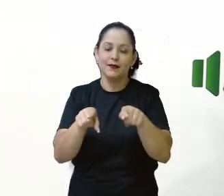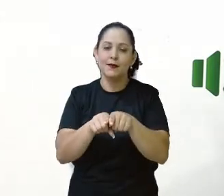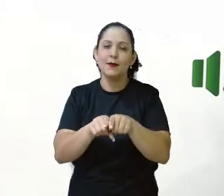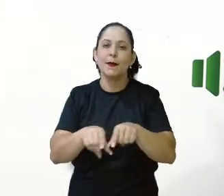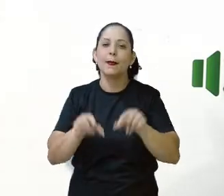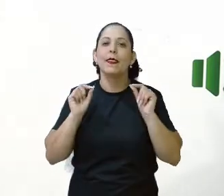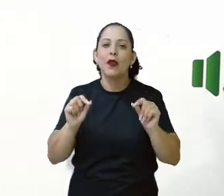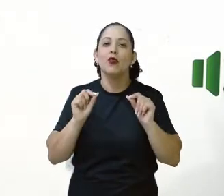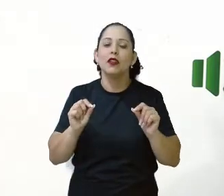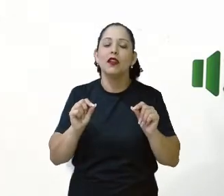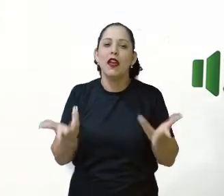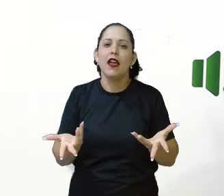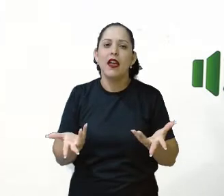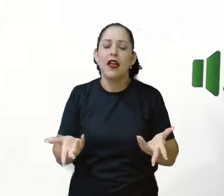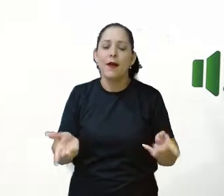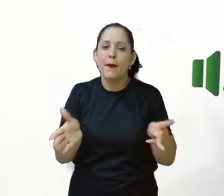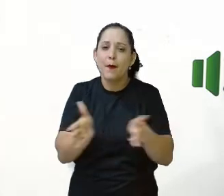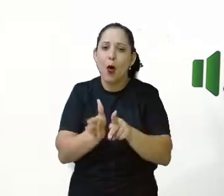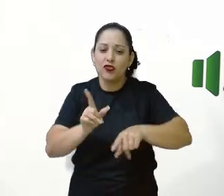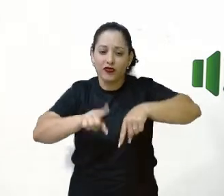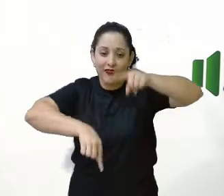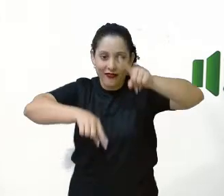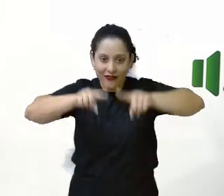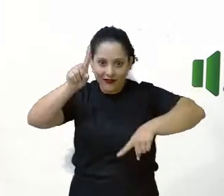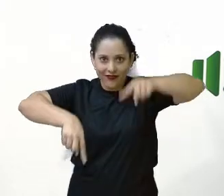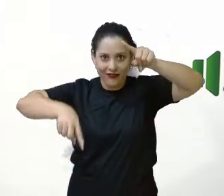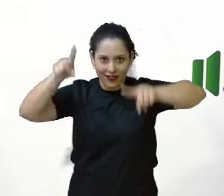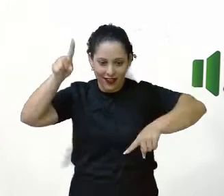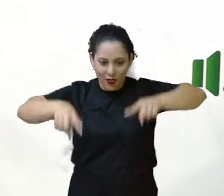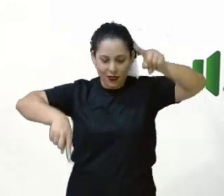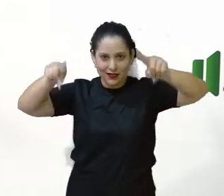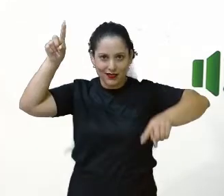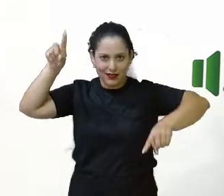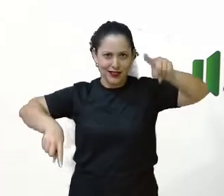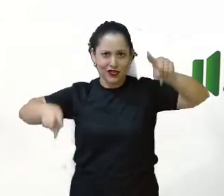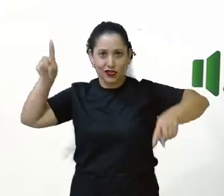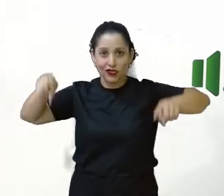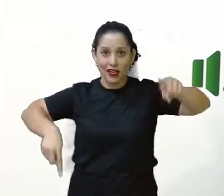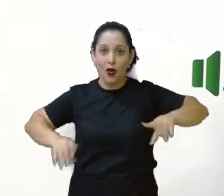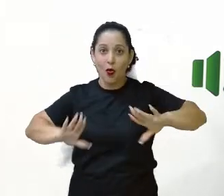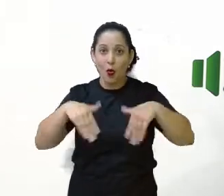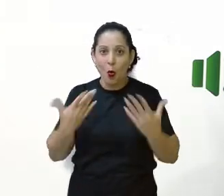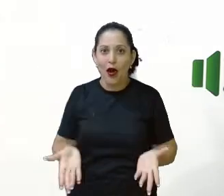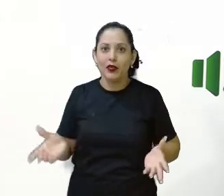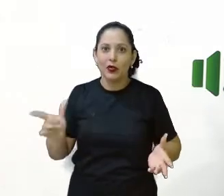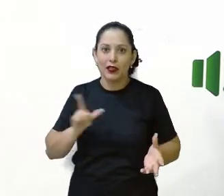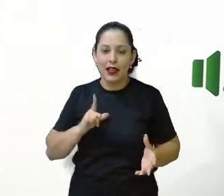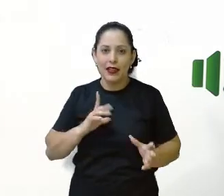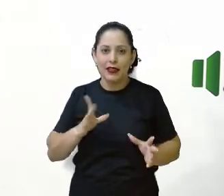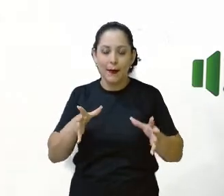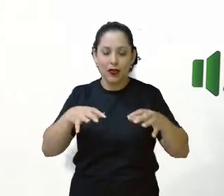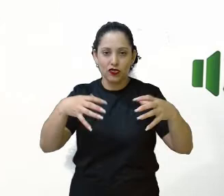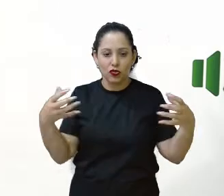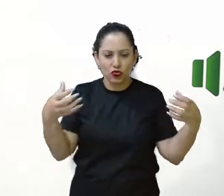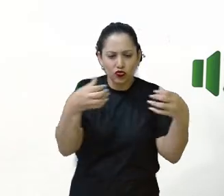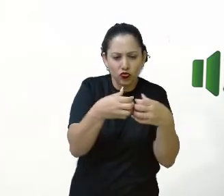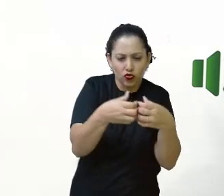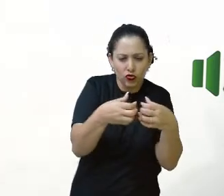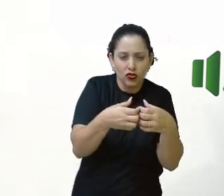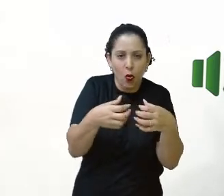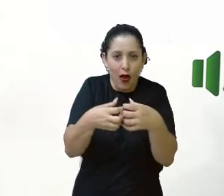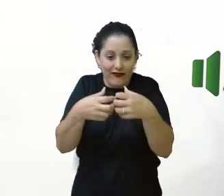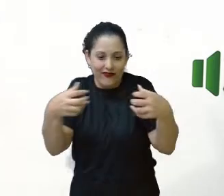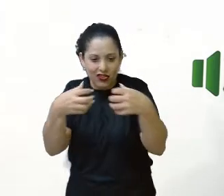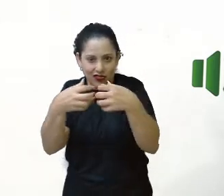determinação das frequências, né, que formam as ondas quando elas estão mais unidas ou mais afastadas. Né? É isso que